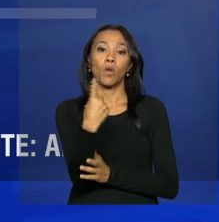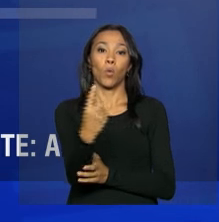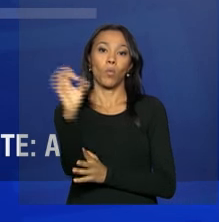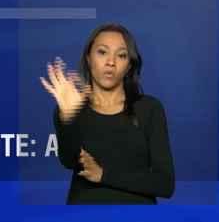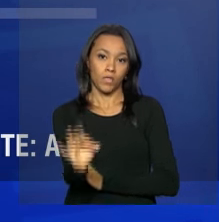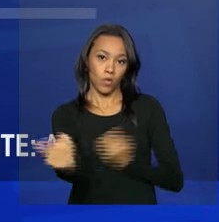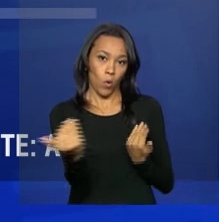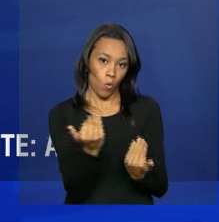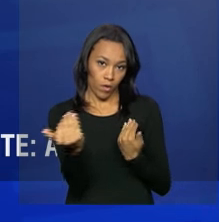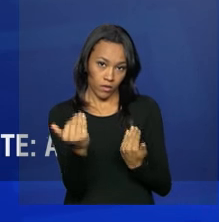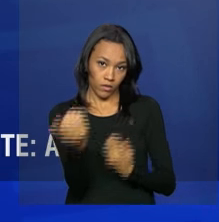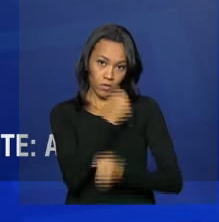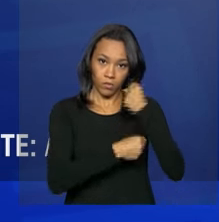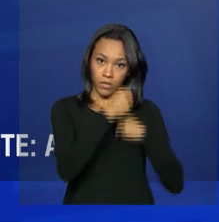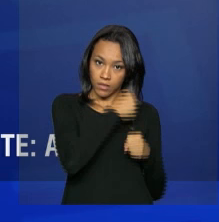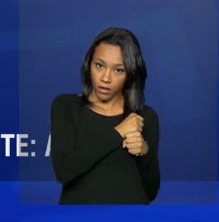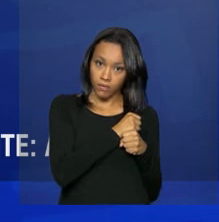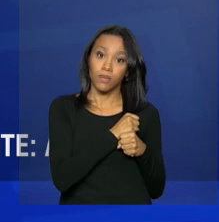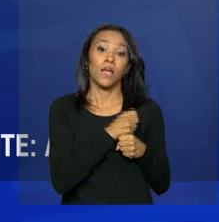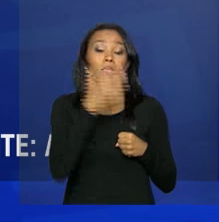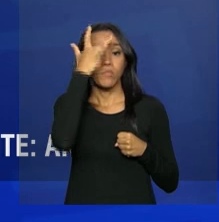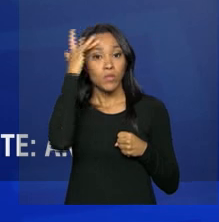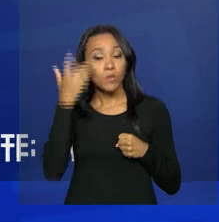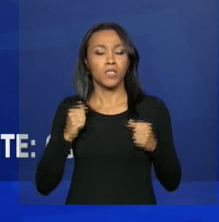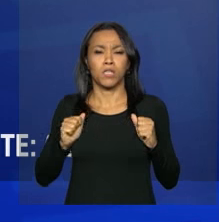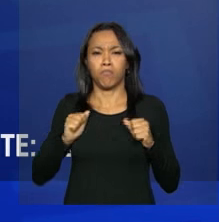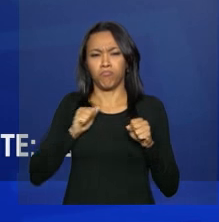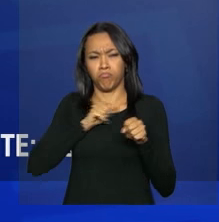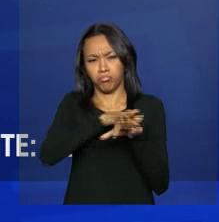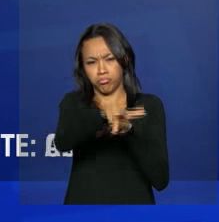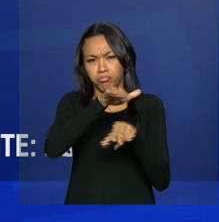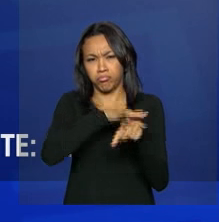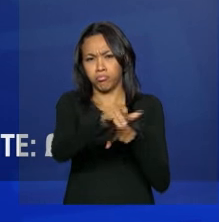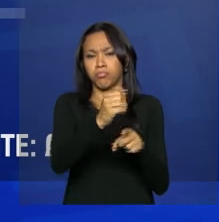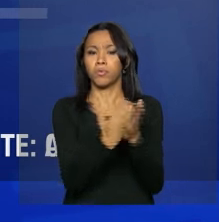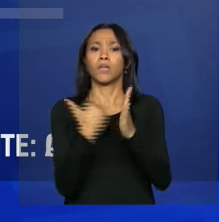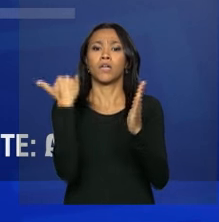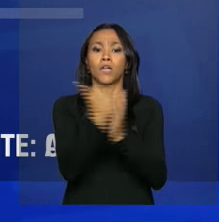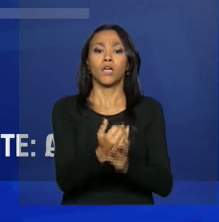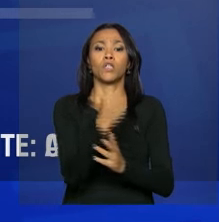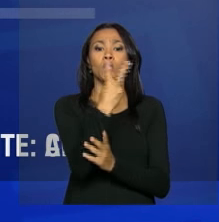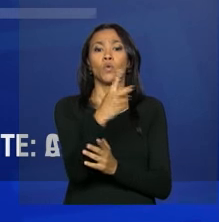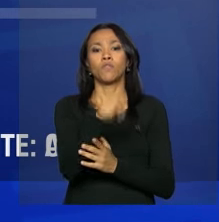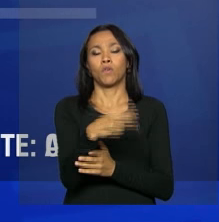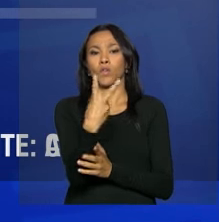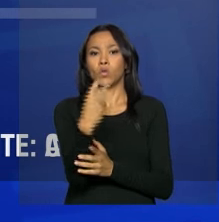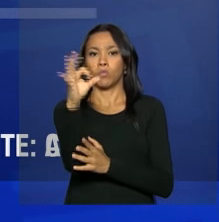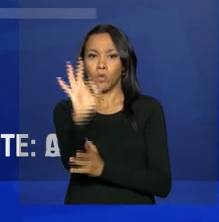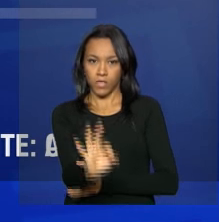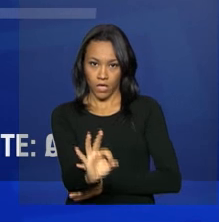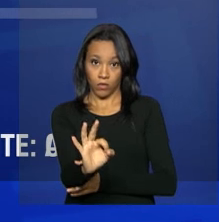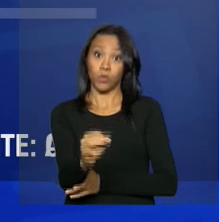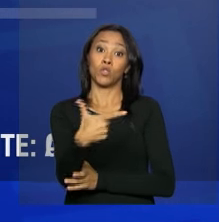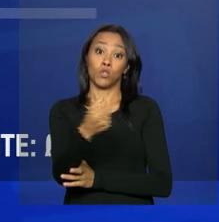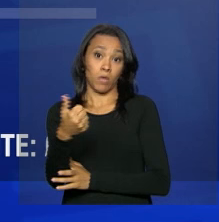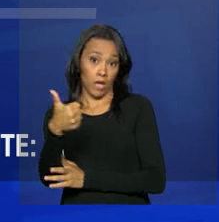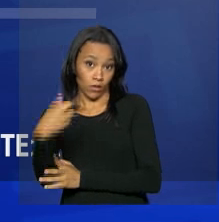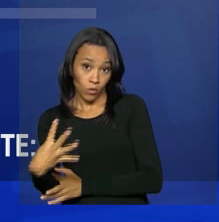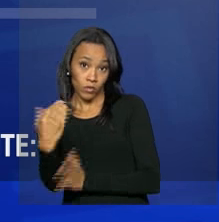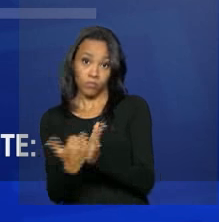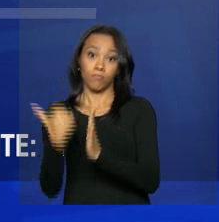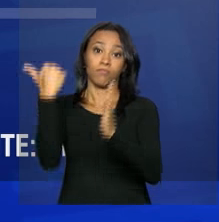relação ao ano anterior. O público dos filmes brasileiros passou de 12,2% em 2014